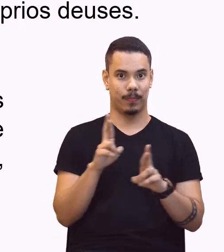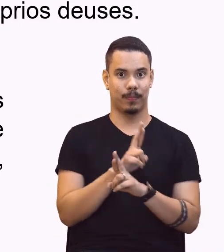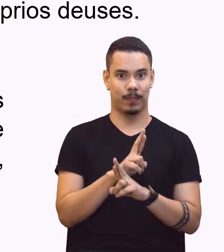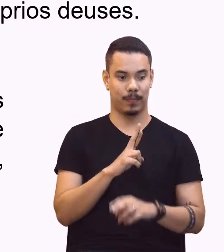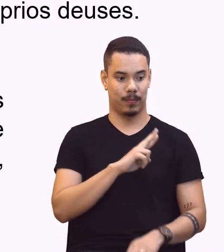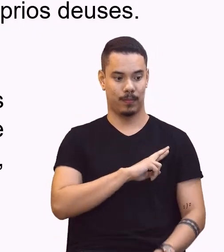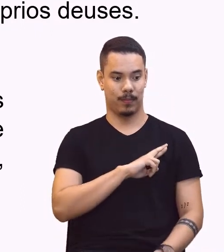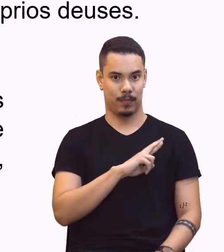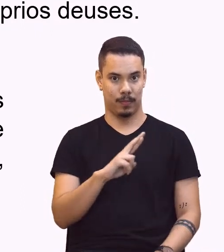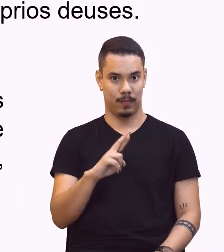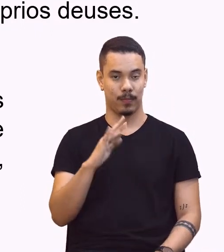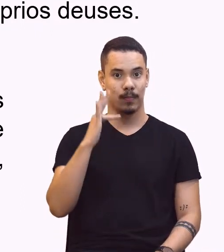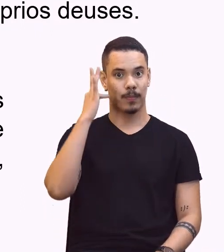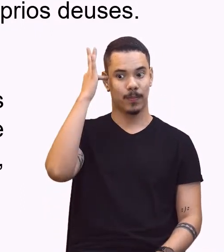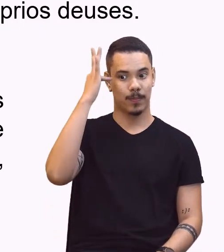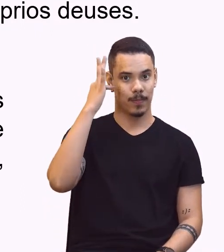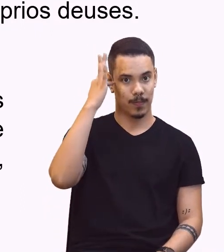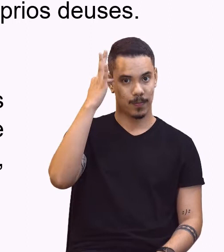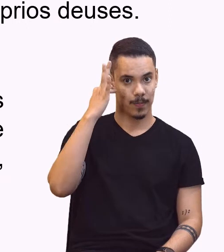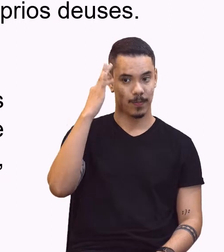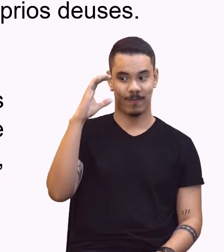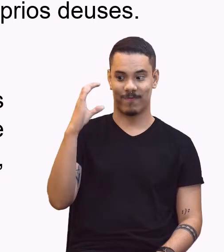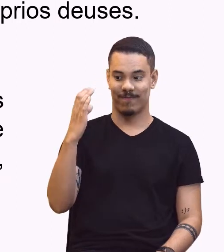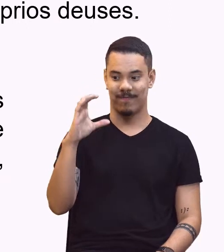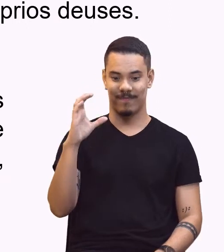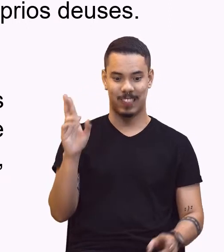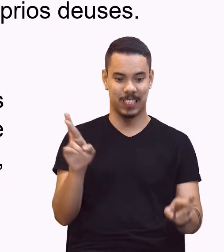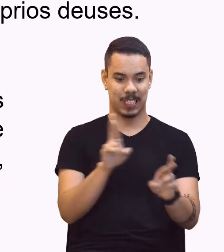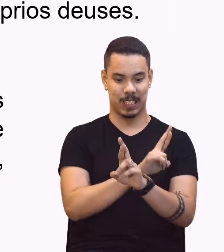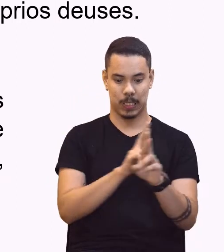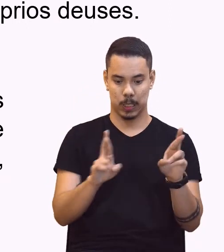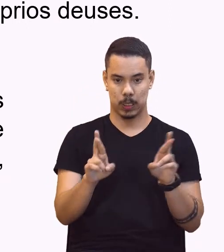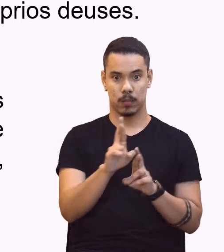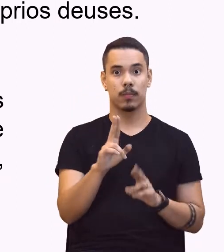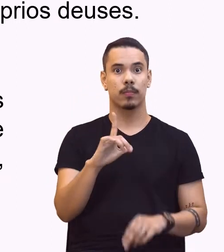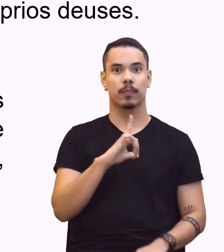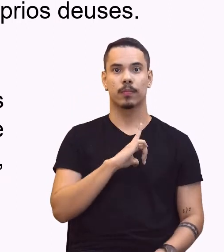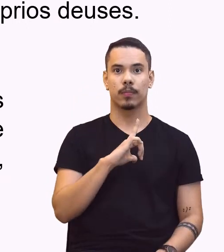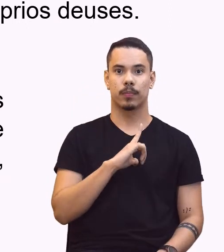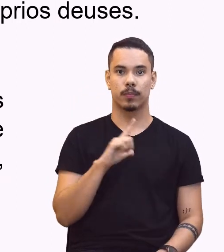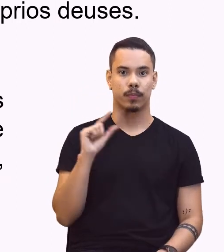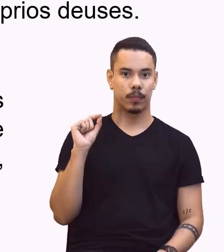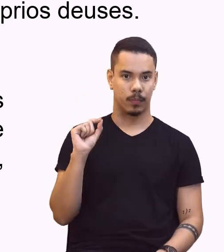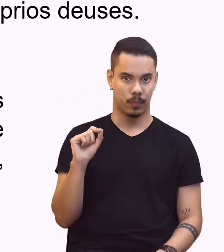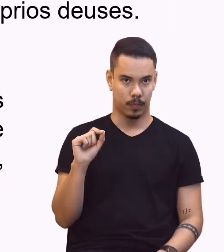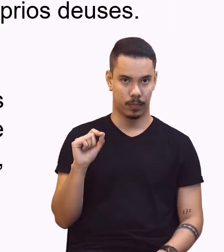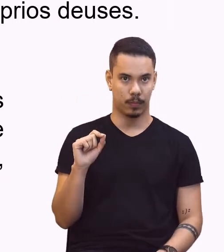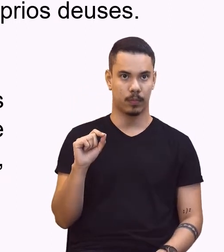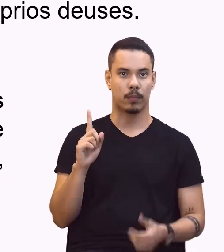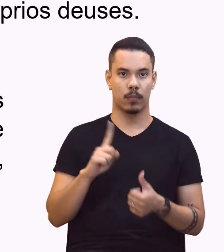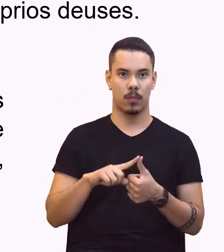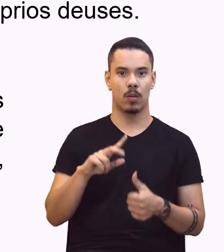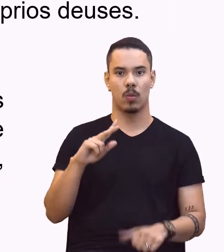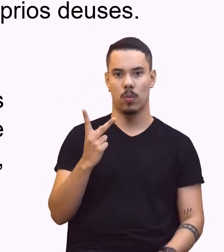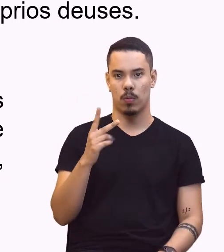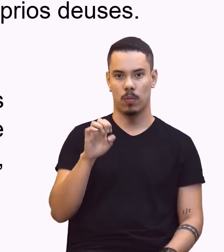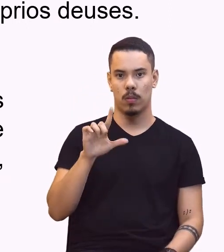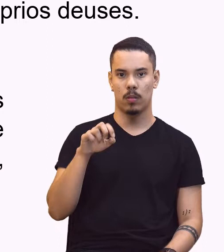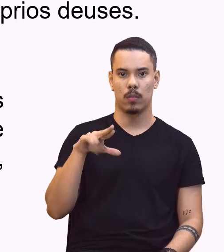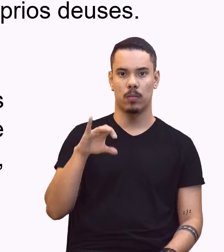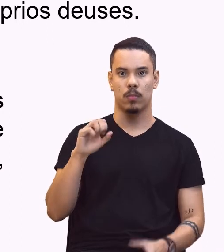religião, filosofia e ciência, temos o seguinte: o helenismo ele foi marcado pelo fim